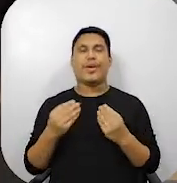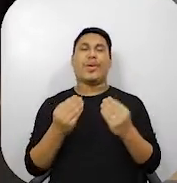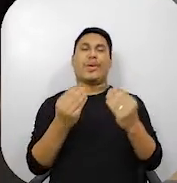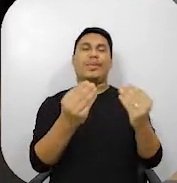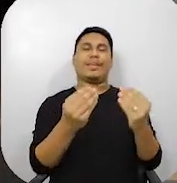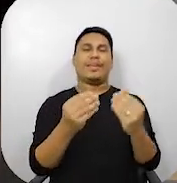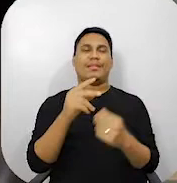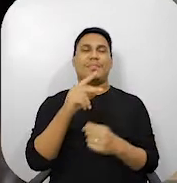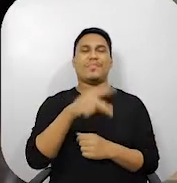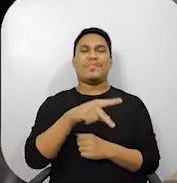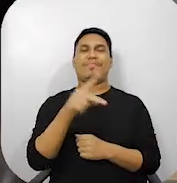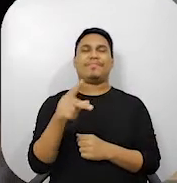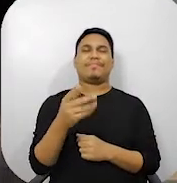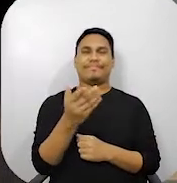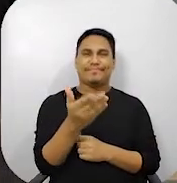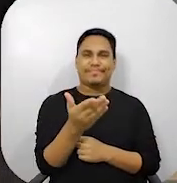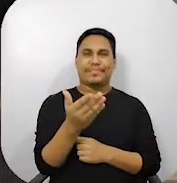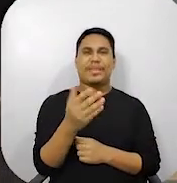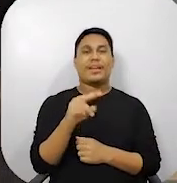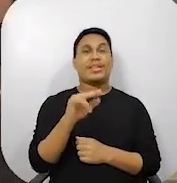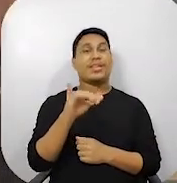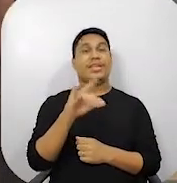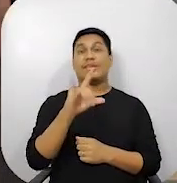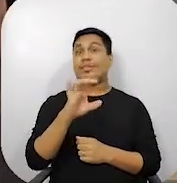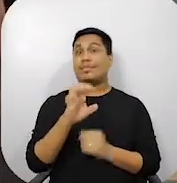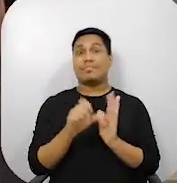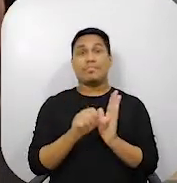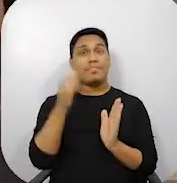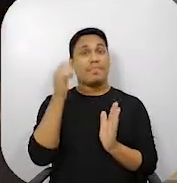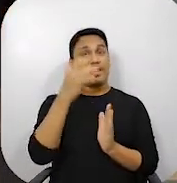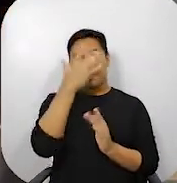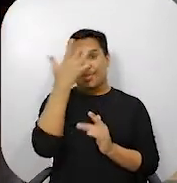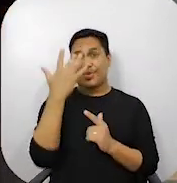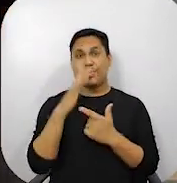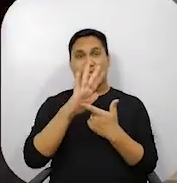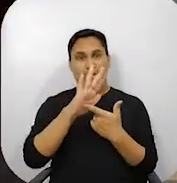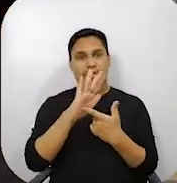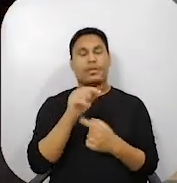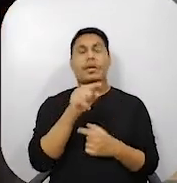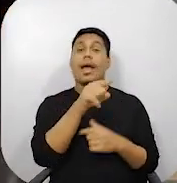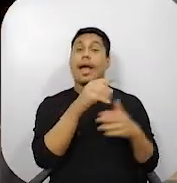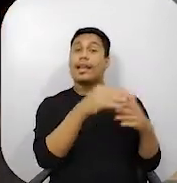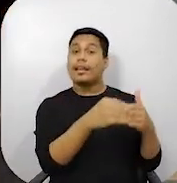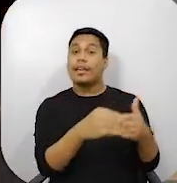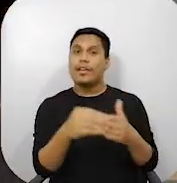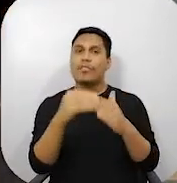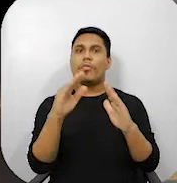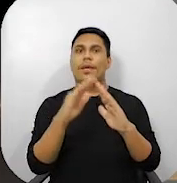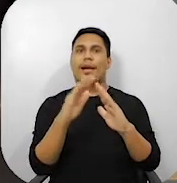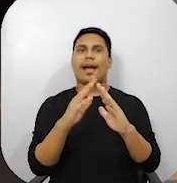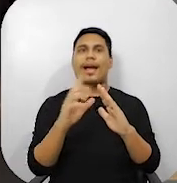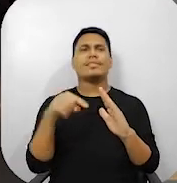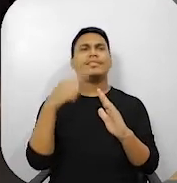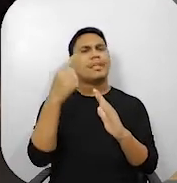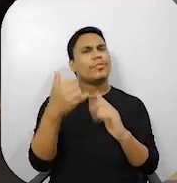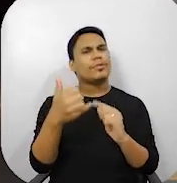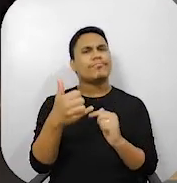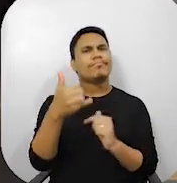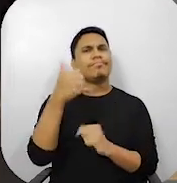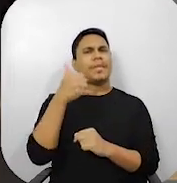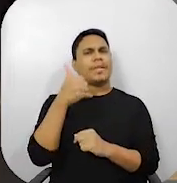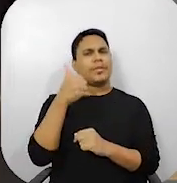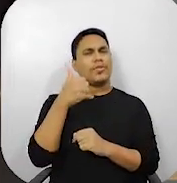resolvi a primeira pessoa que eu mostrei né foi a Nilse e ela levou para casa e de repente ligou e me